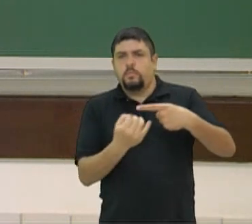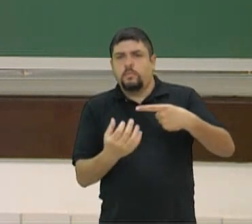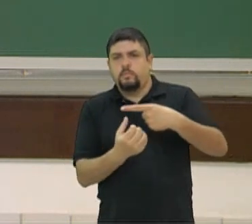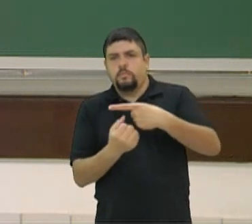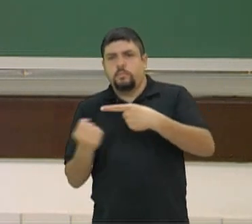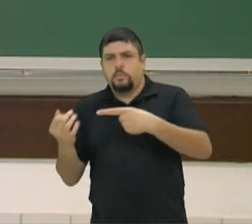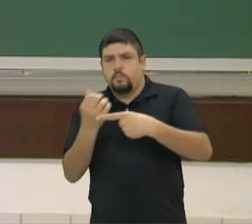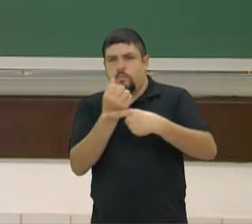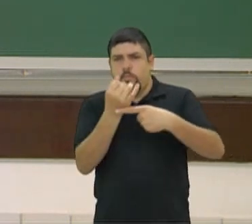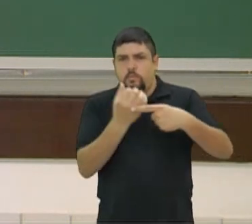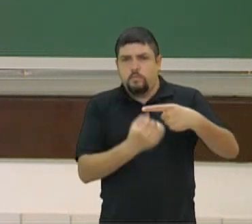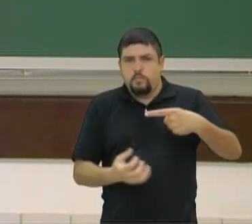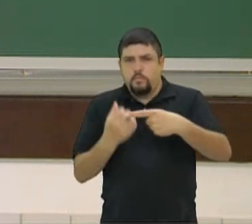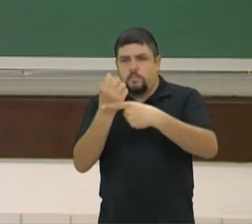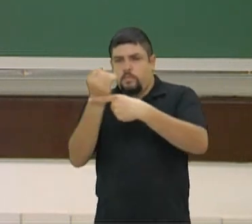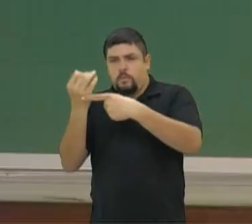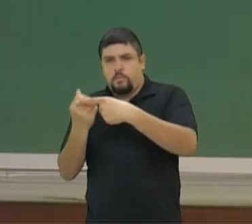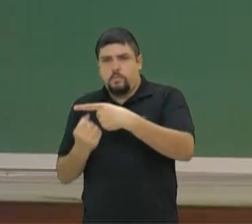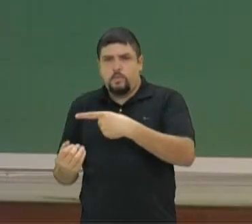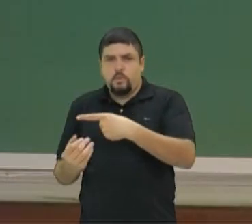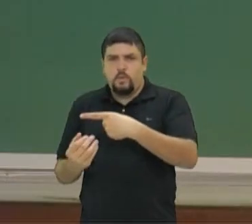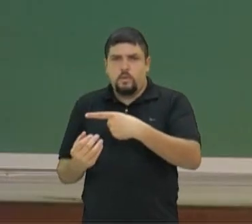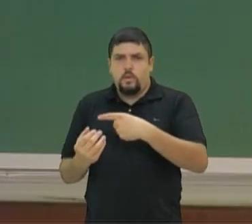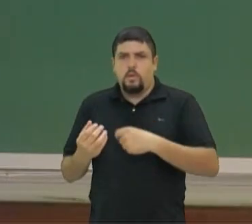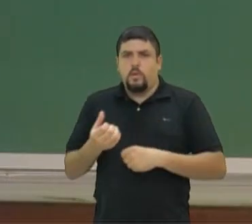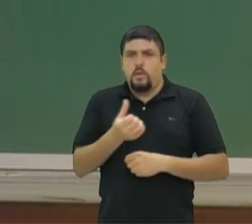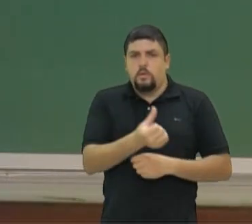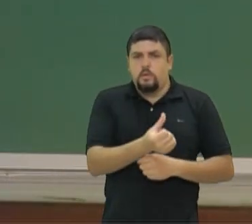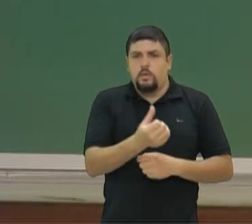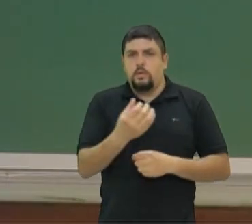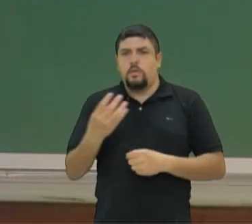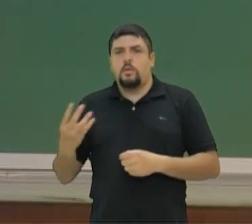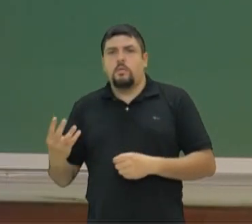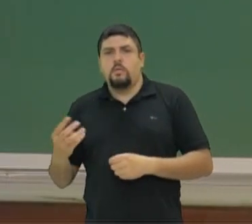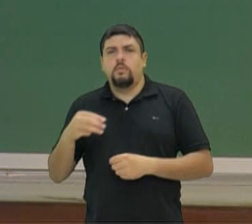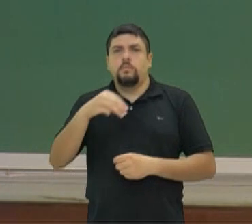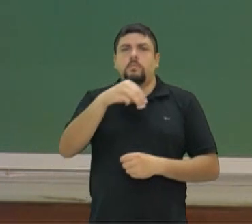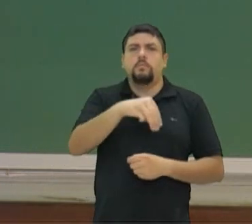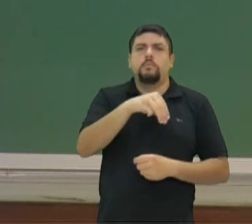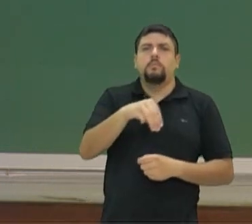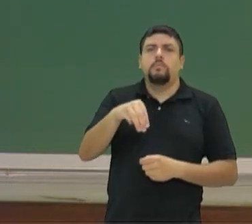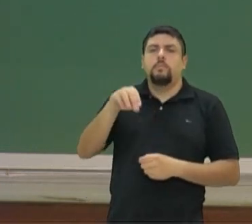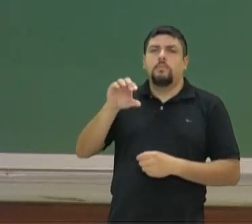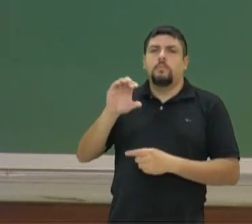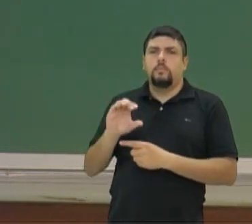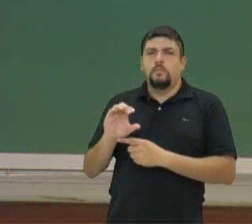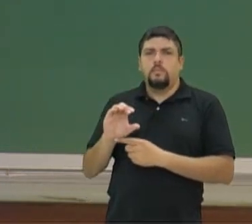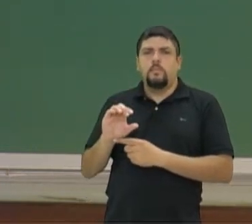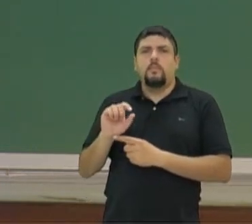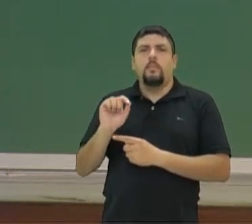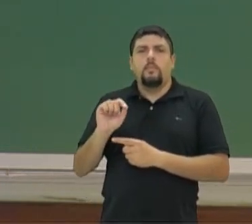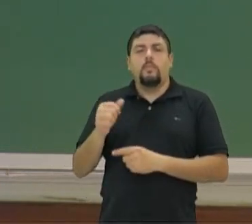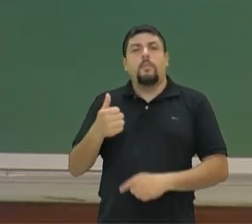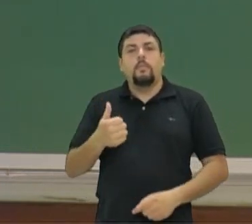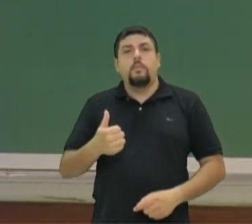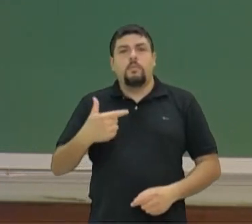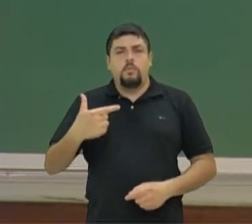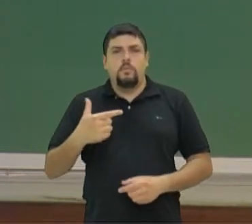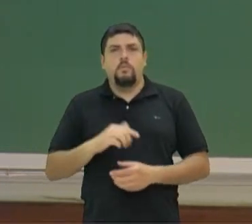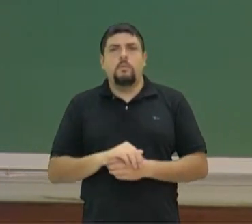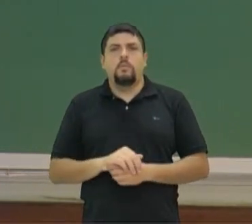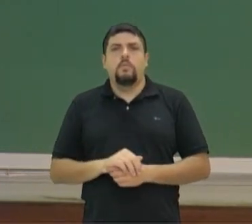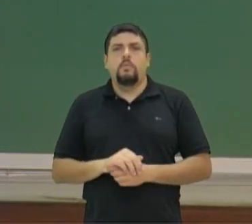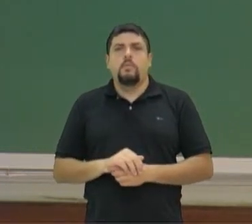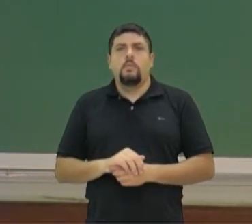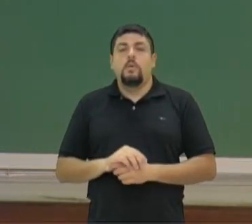denominadores diferentes, MMC entre 6 e 4. Qual é o menor múltiplo comum? O menor múltiplo é 12. Depois